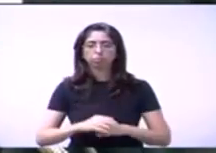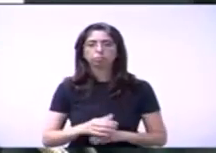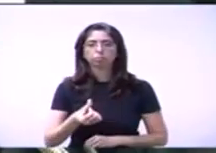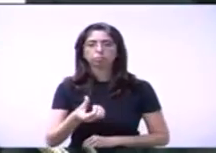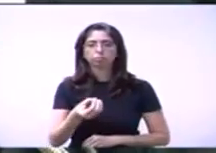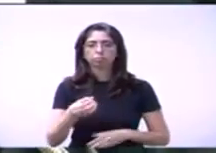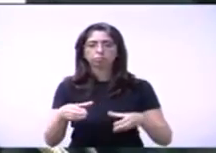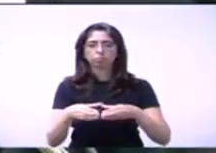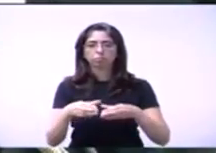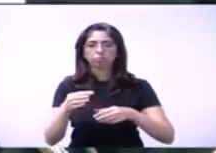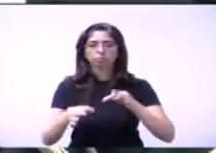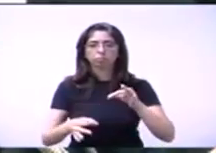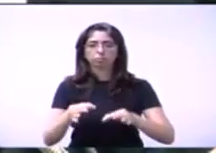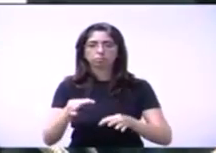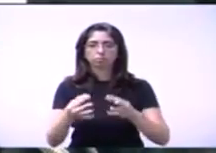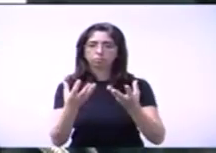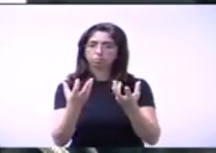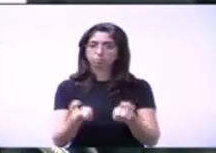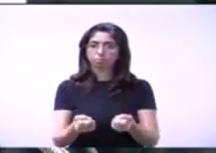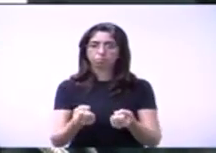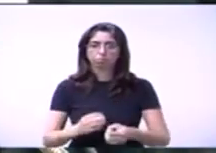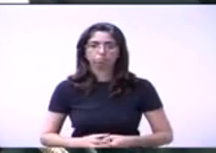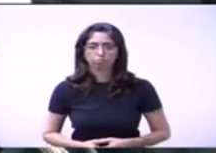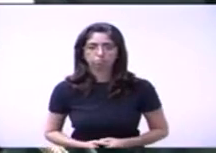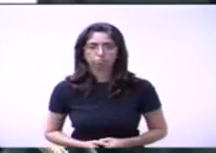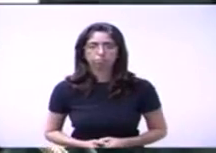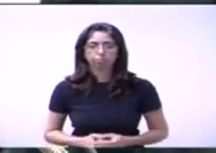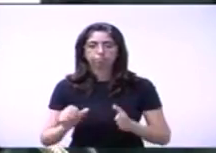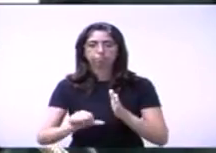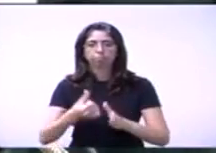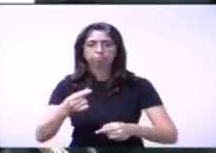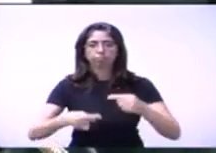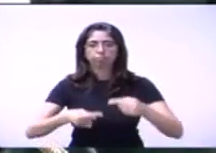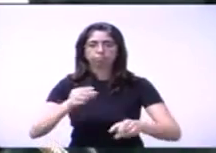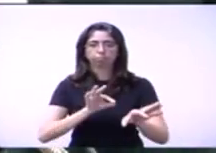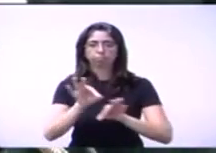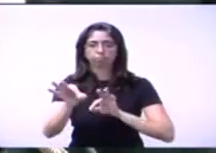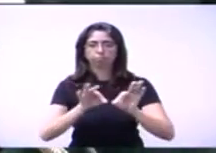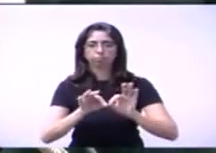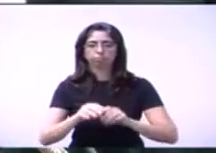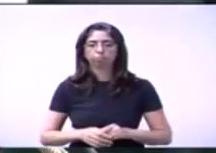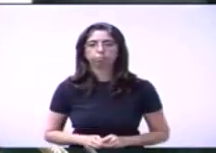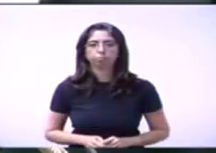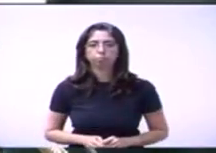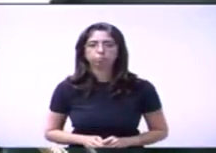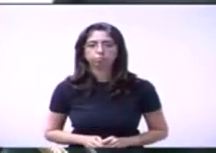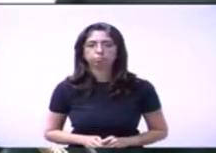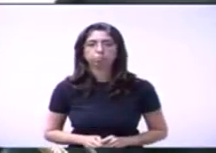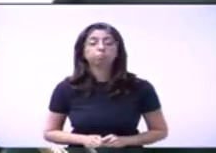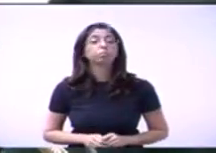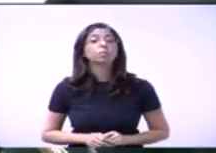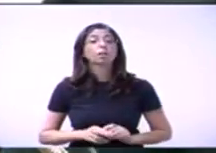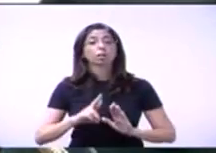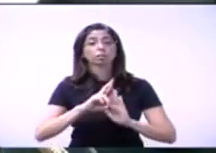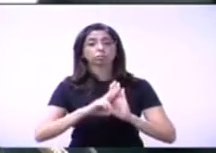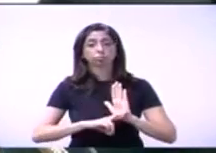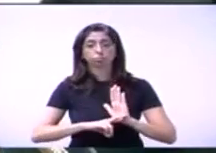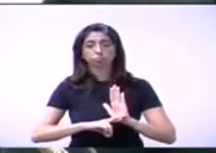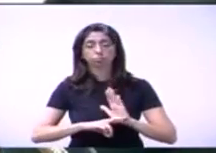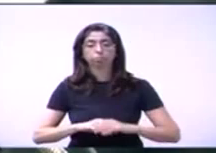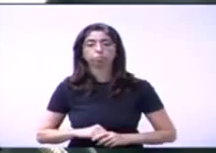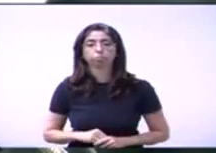Justiça, favorável. Primeira discussão do projeto de Resolução